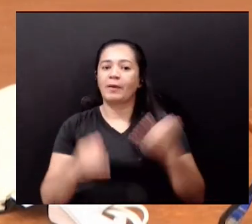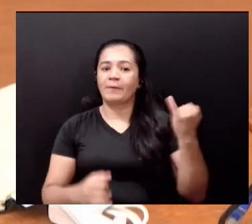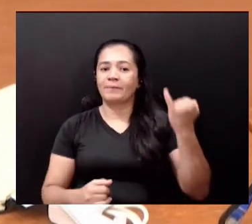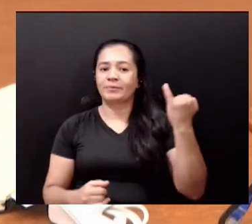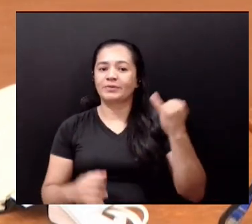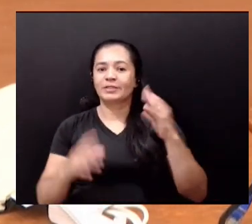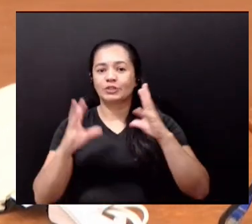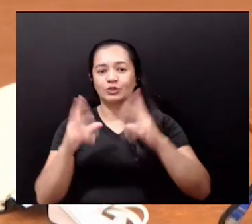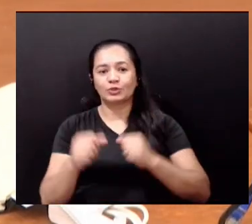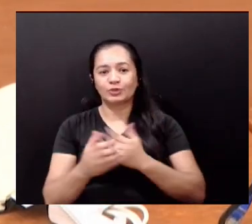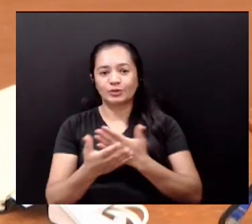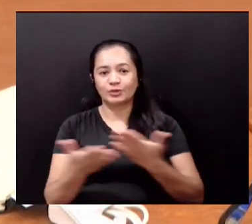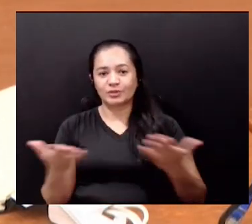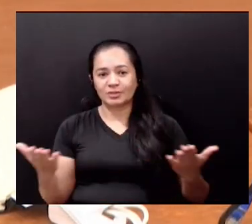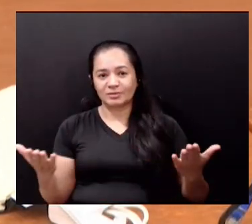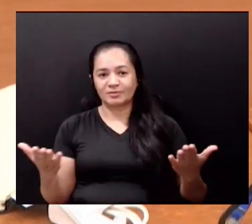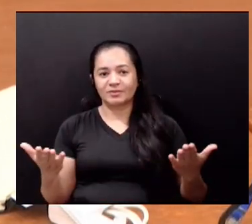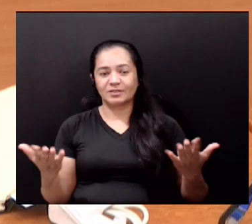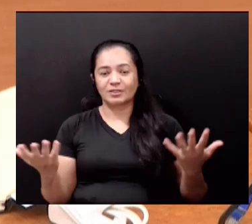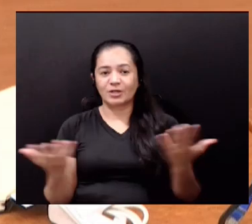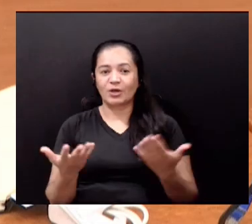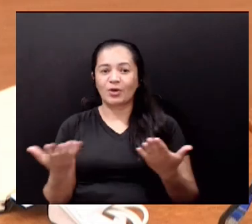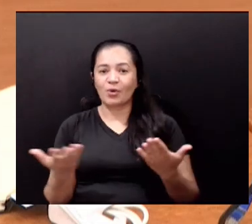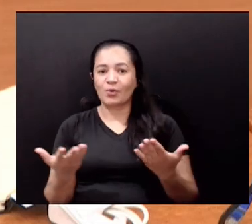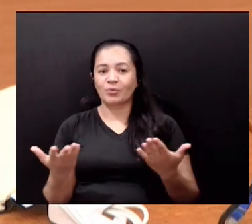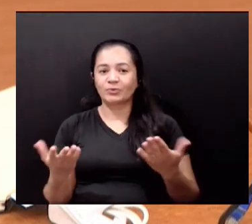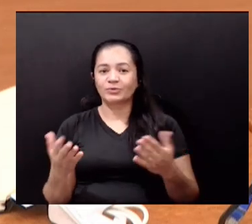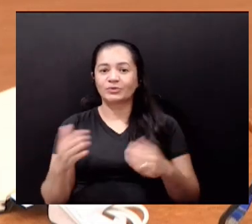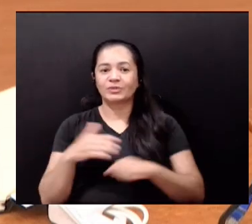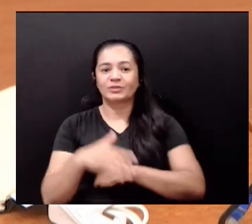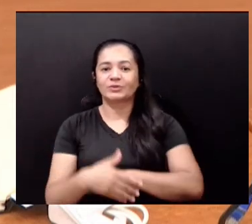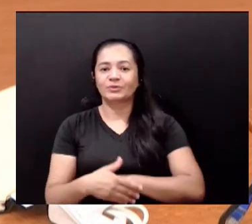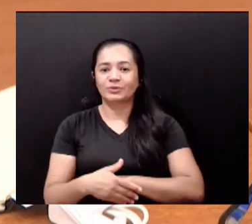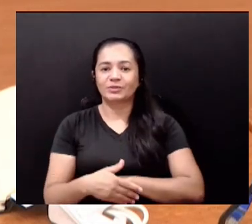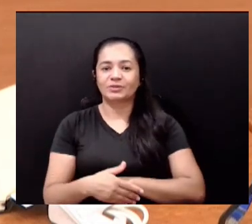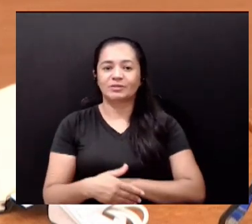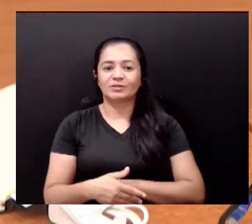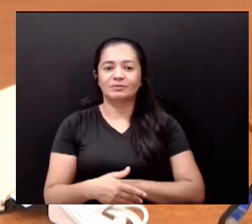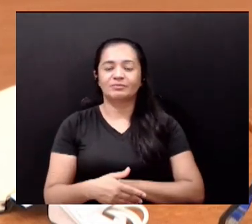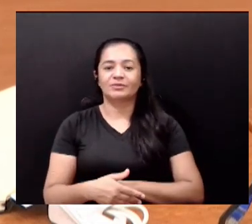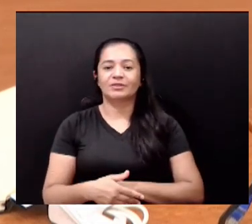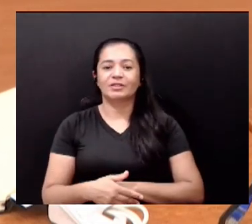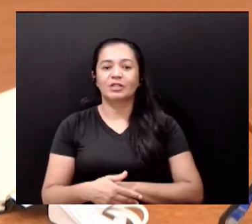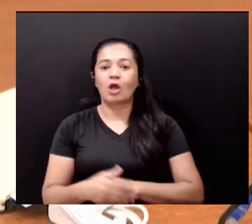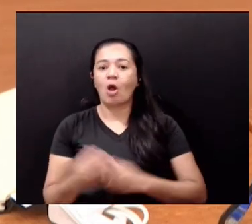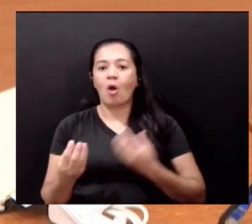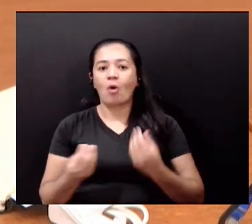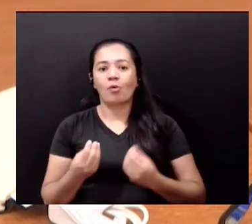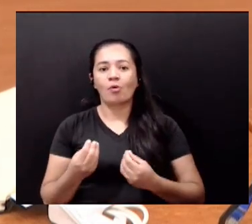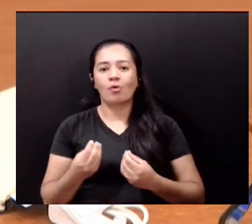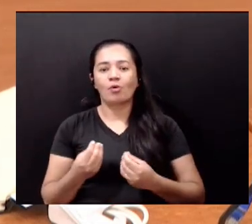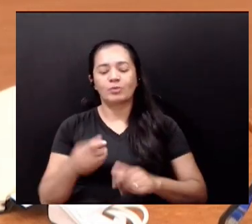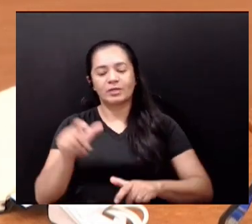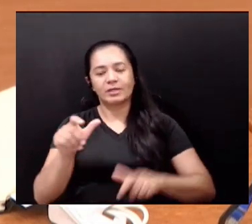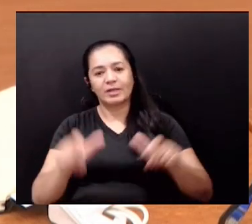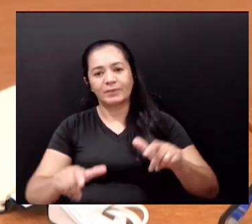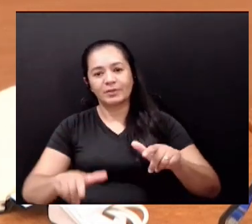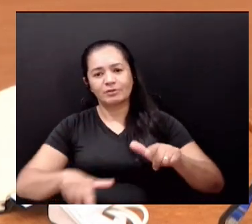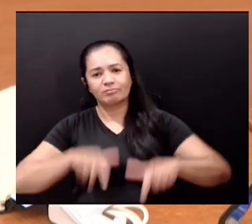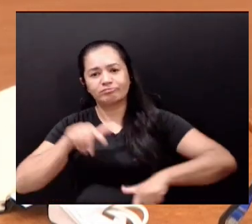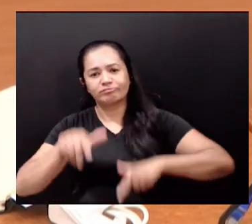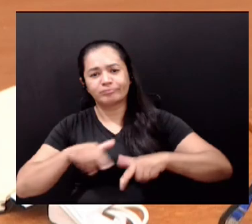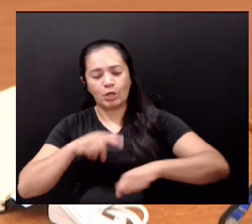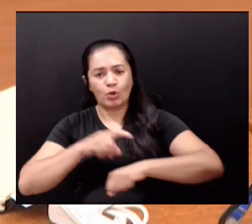gente hoje, nessa noite, né? A gente sabe como o tempo do trabalhador ele é precioso, então a gente poder dispensar um